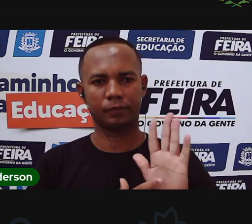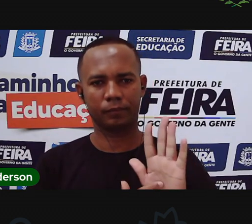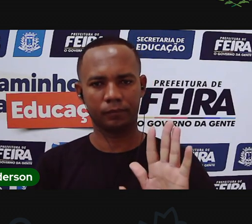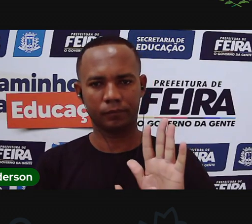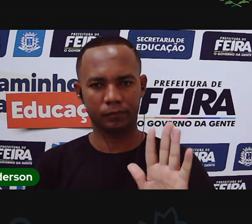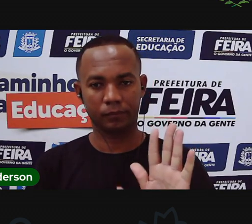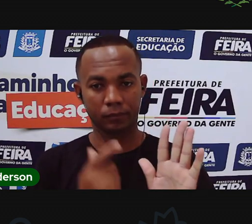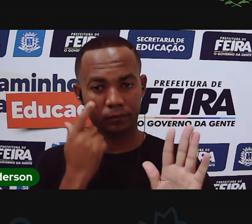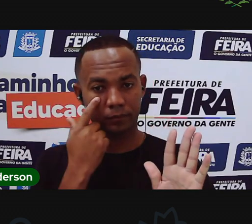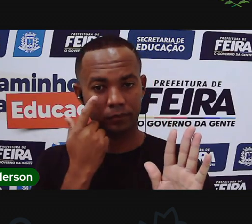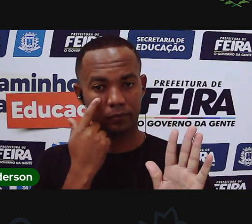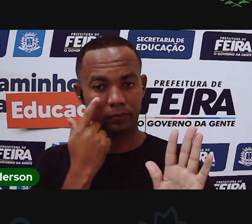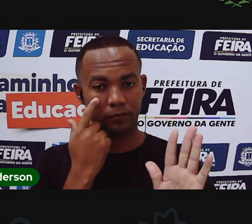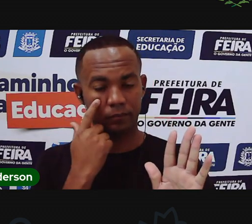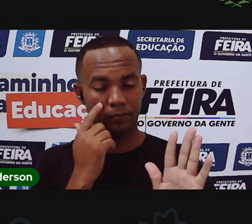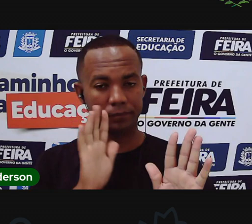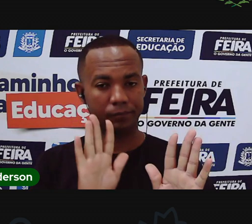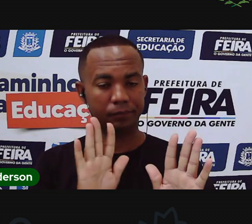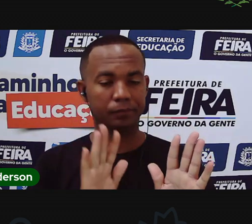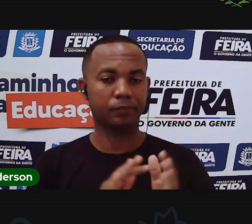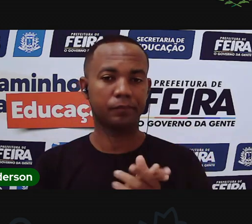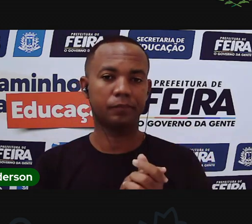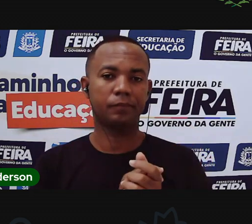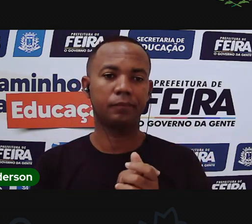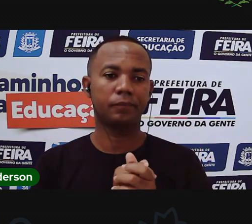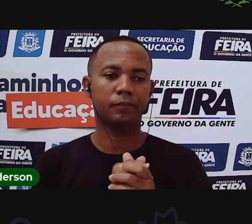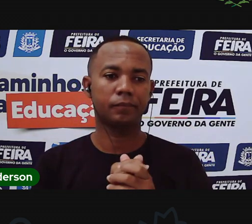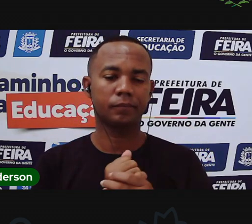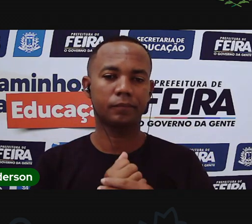apresentação e colocar aqui.